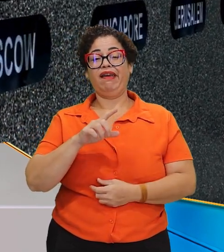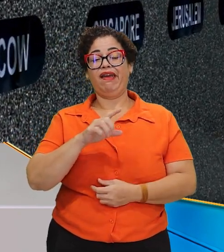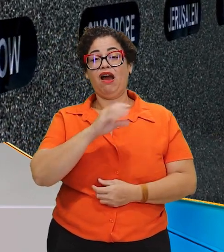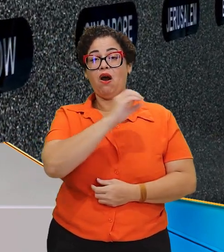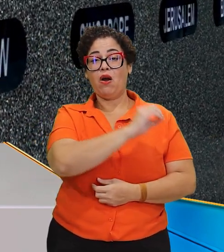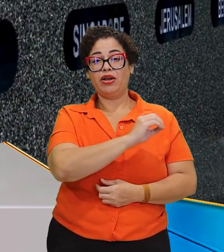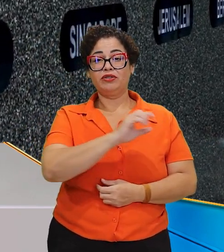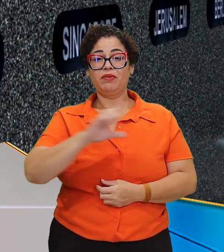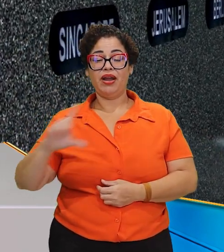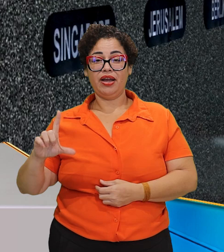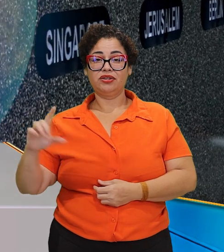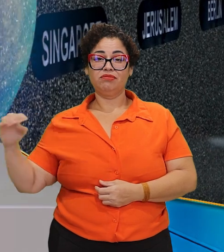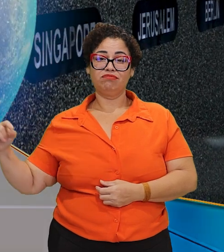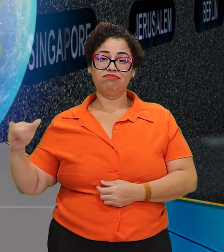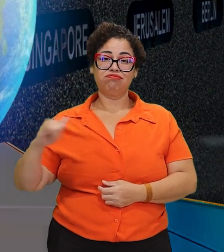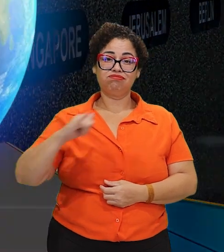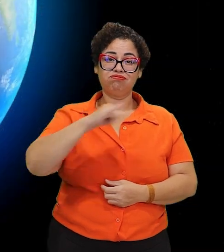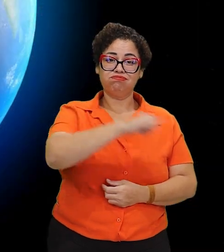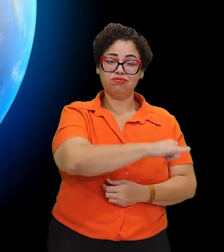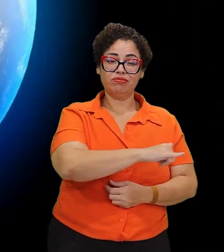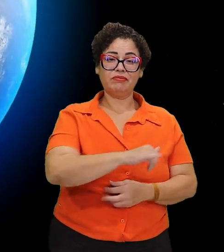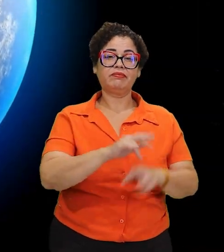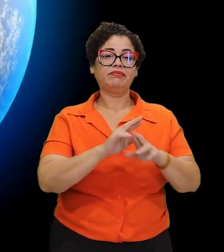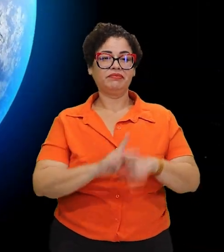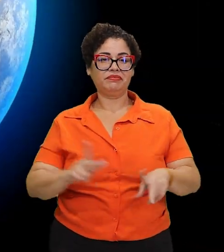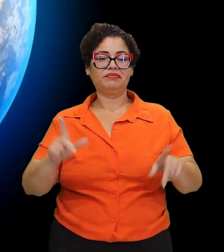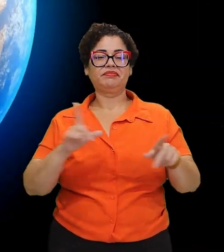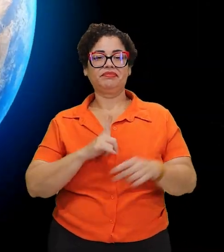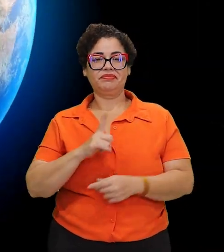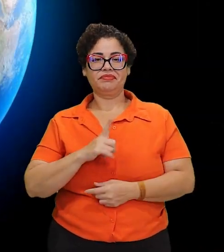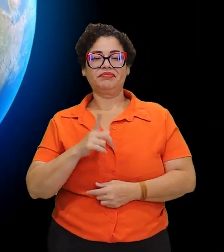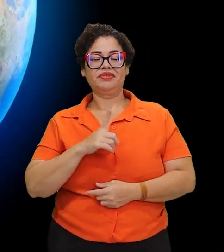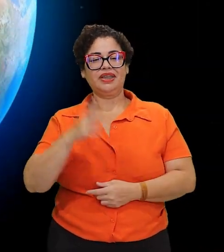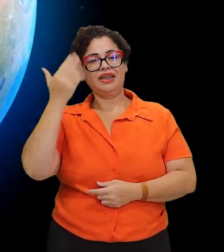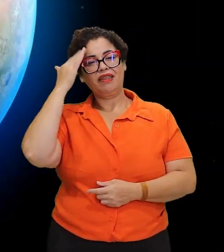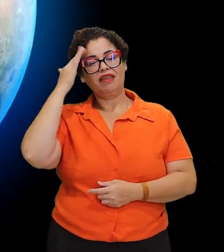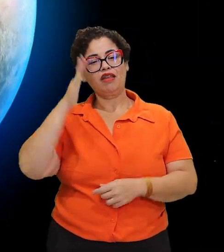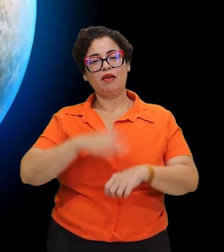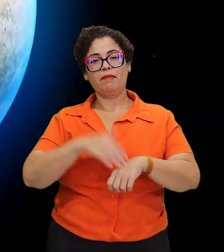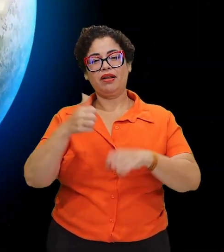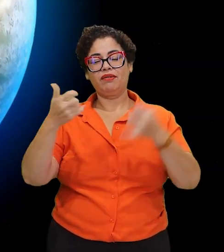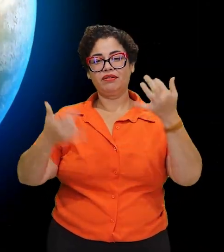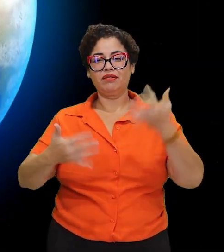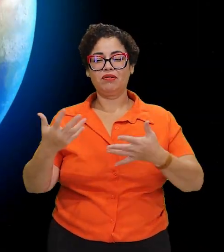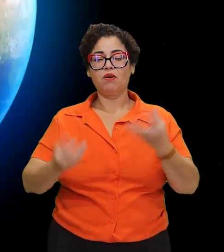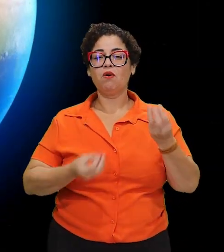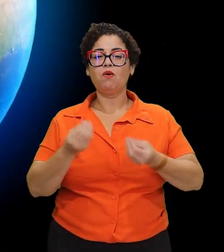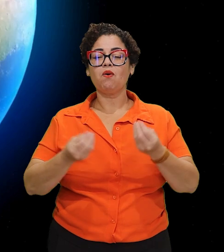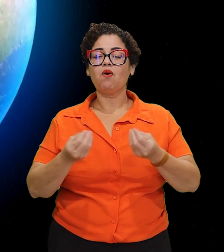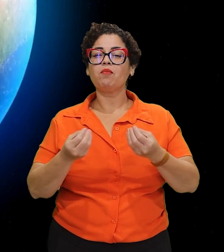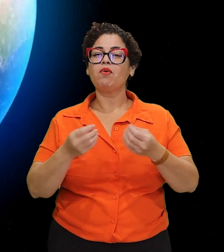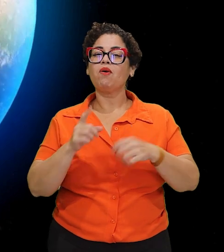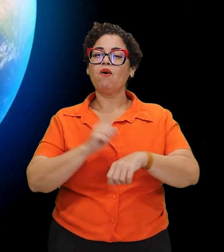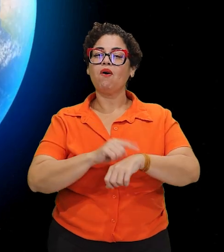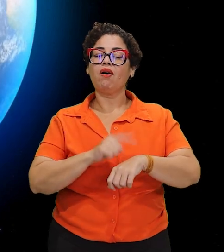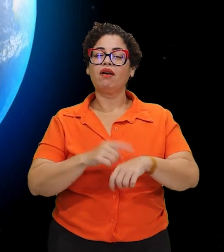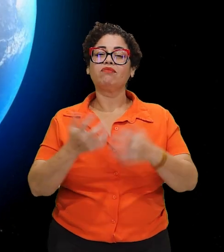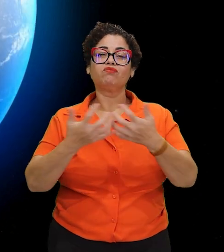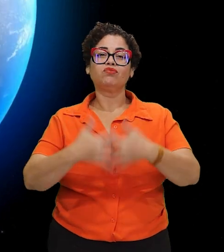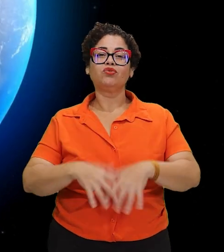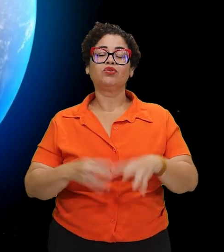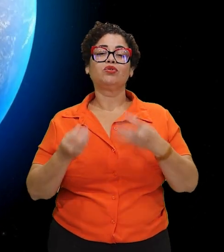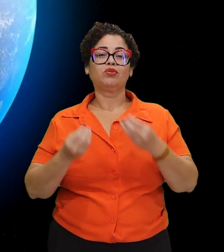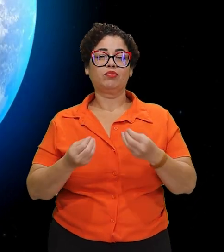leste, eles voltam um dia no calendário. Para entender melhor, vamos começar falando sobre como os fusos horários